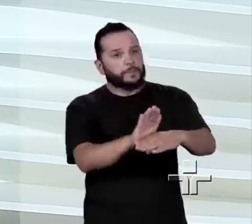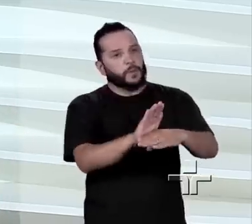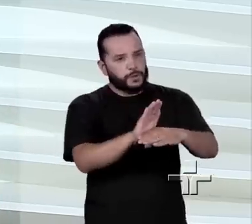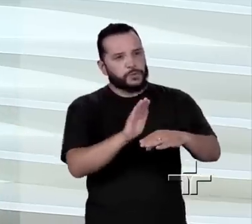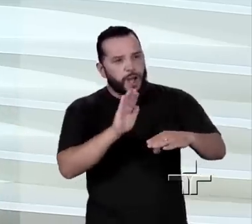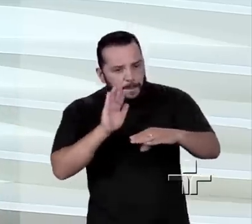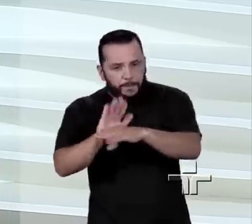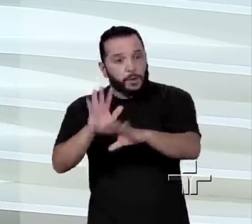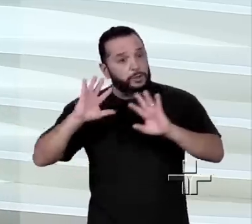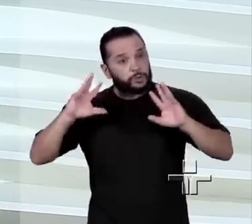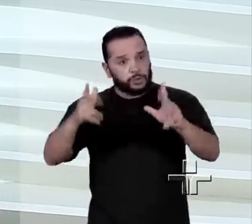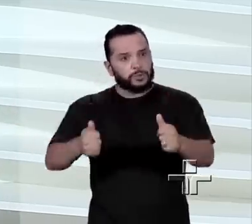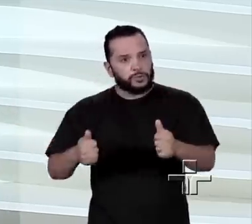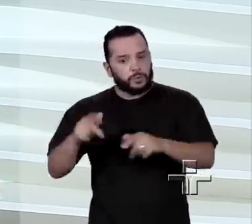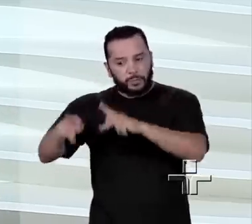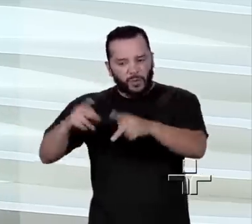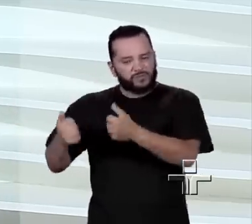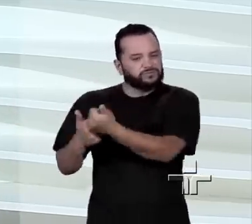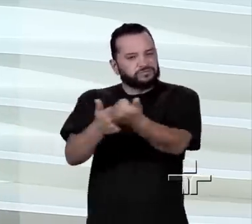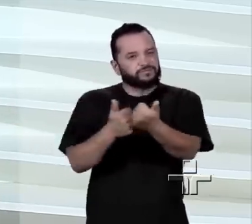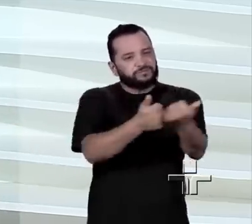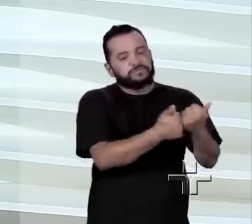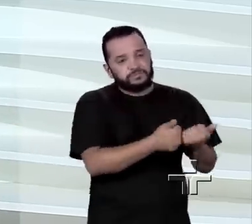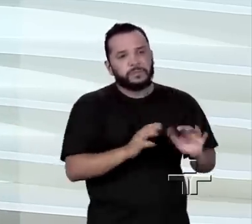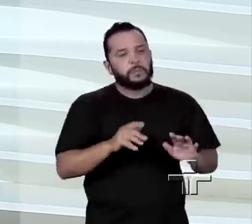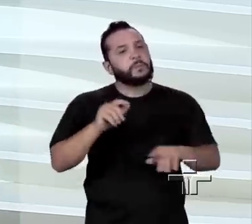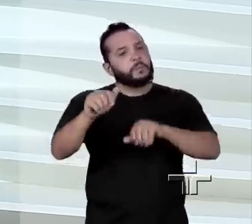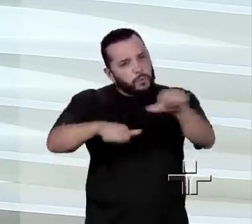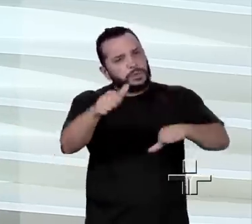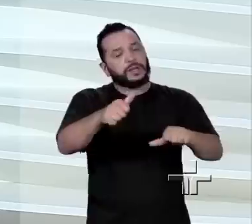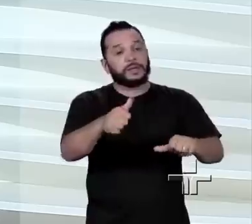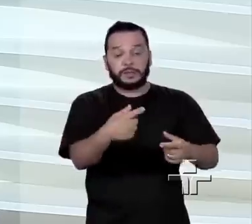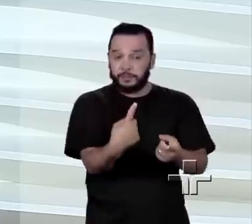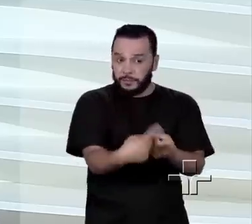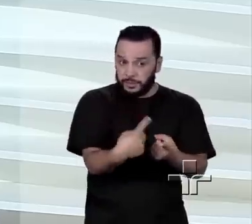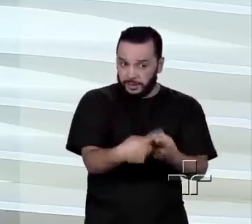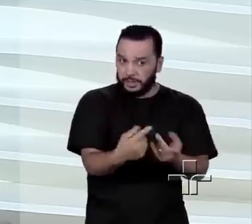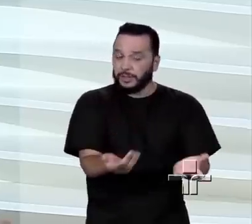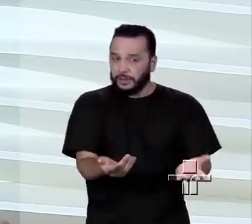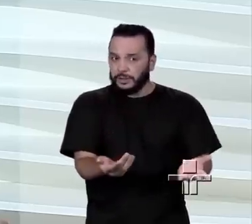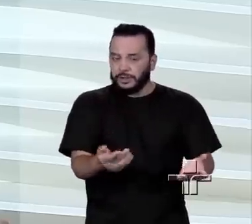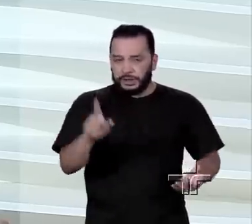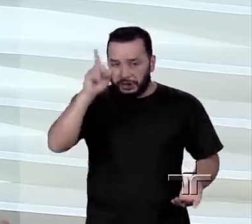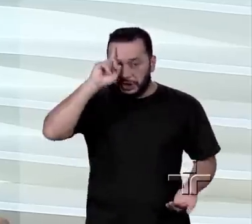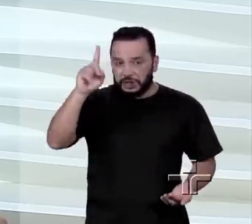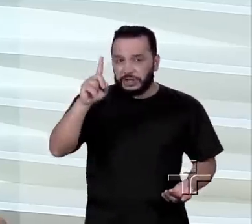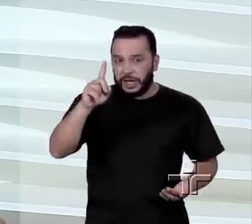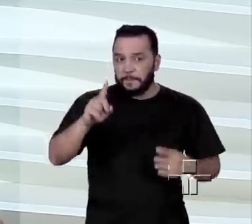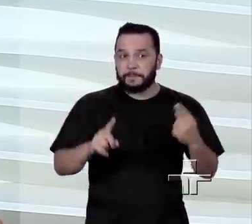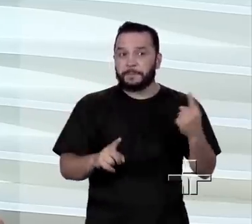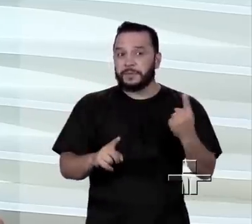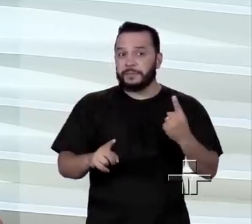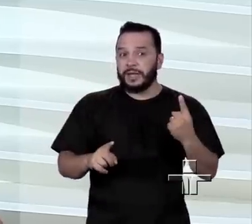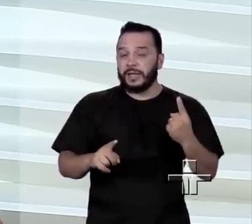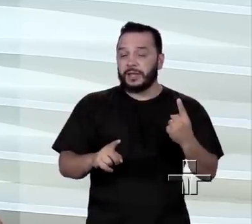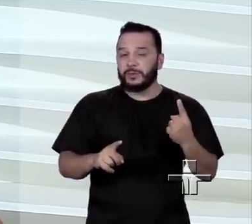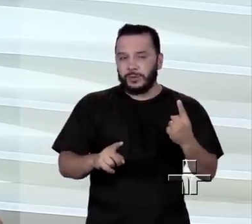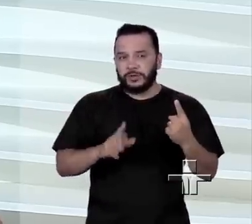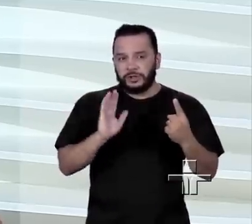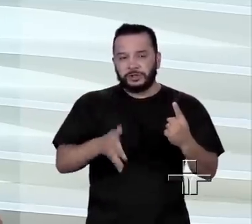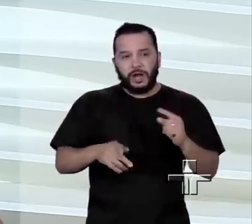mudança, que ele vai se concretizar exatamente a partir do dia 1º da